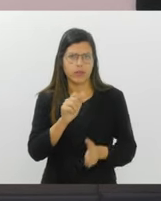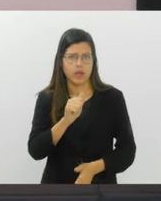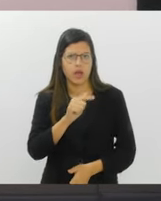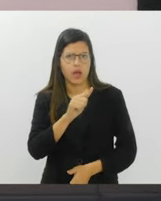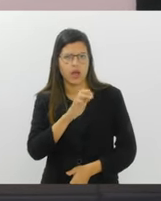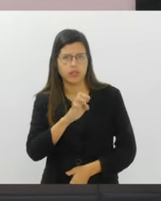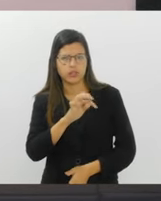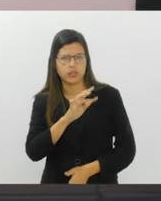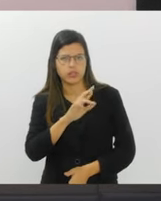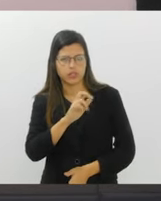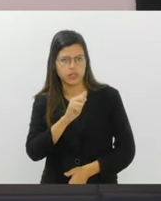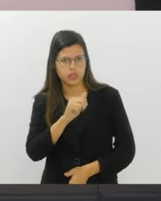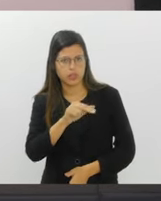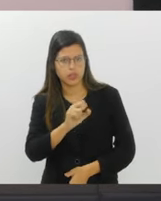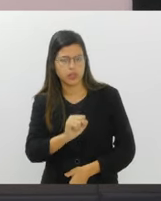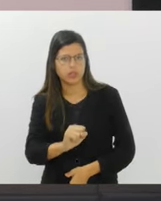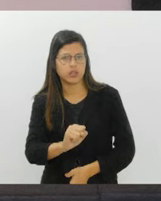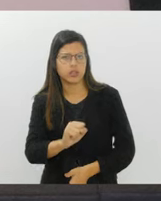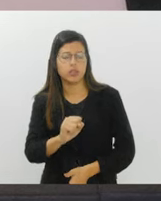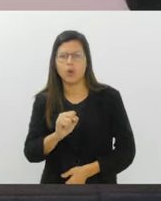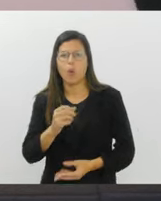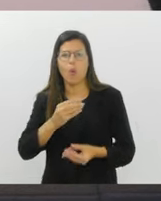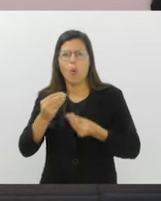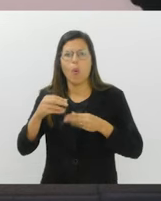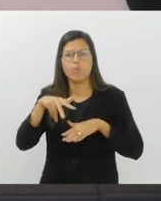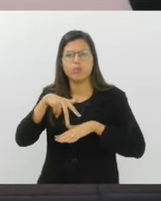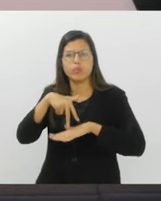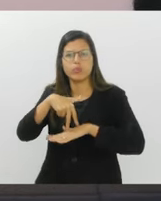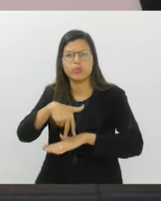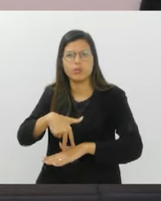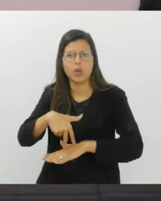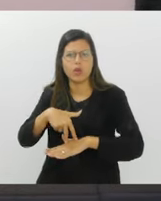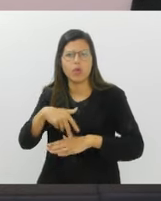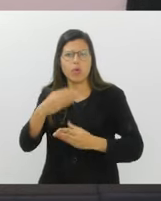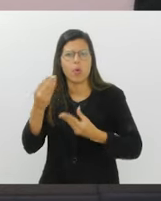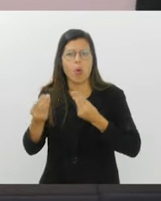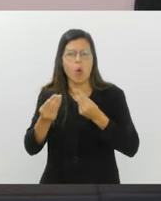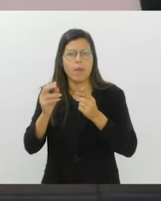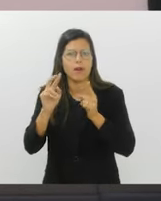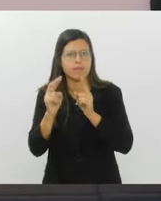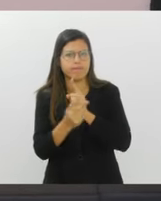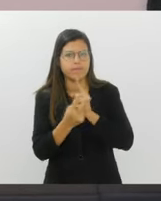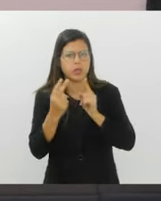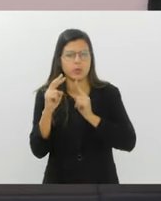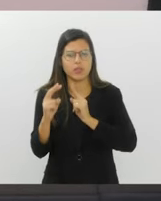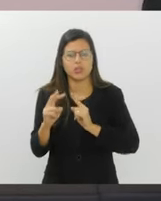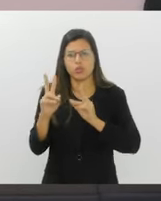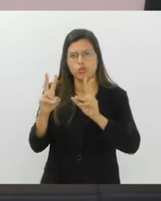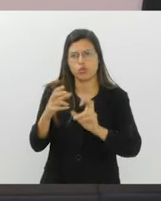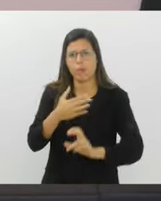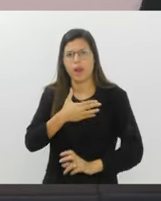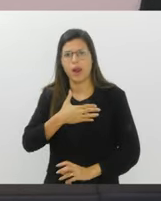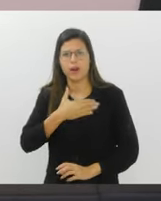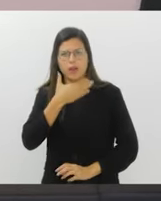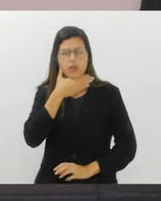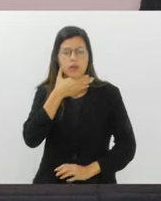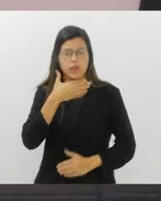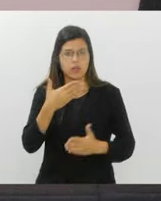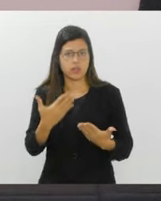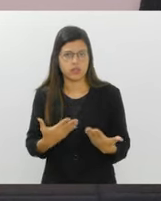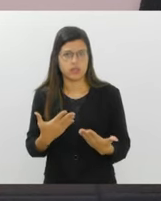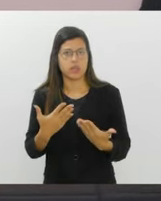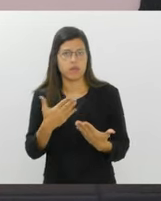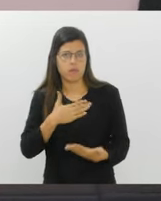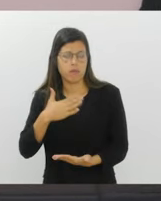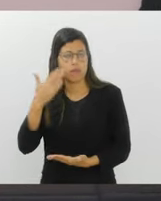nisso. Como é que ela vê esta crise que, inexoravelmente, no meu